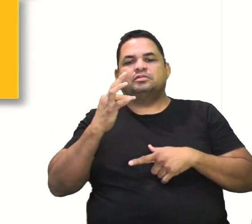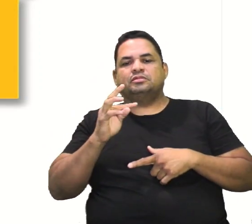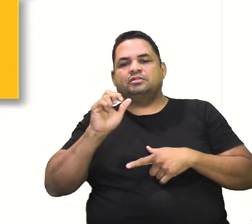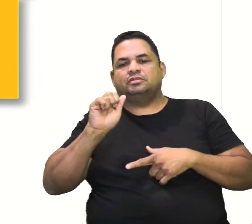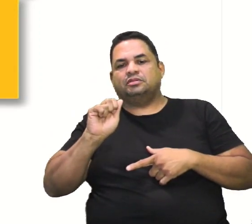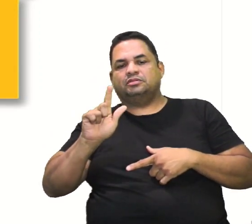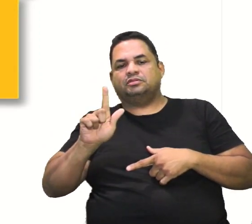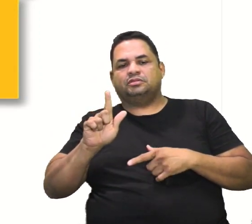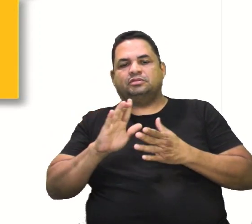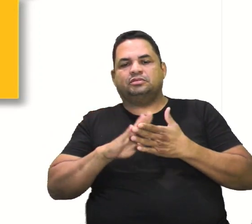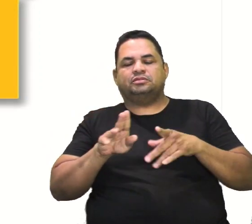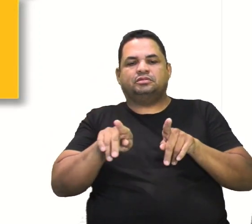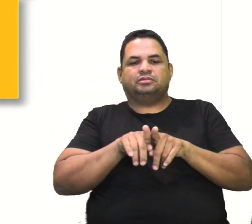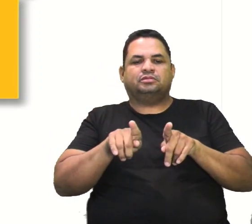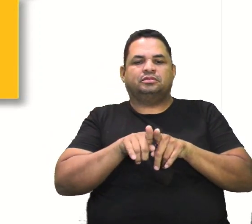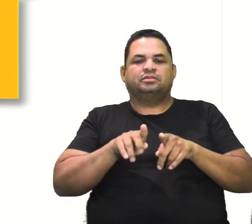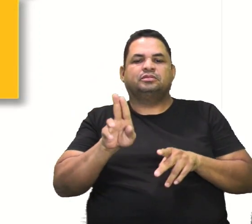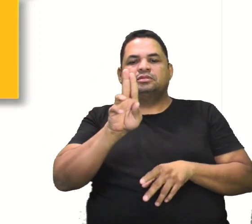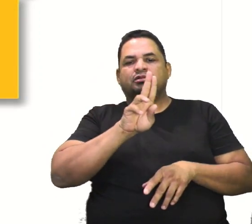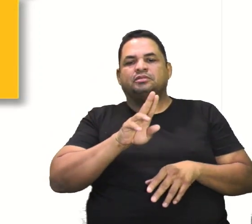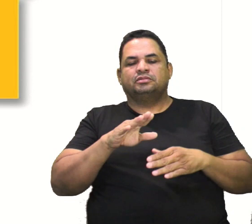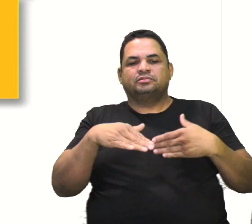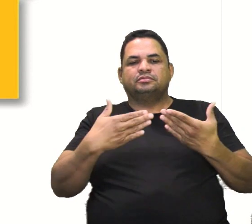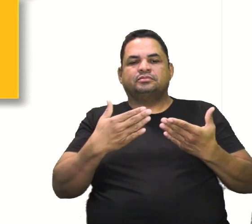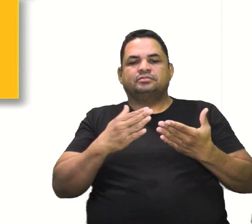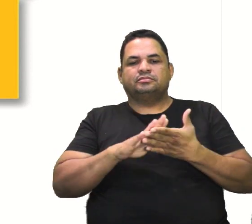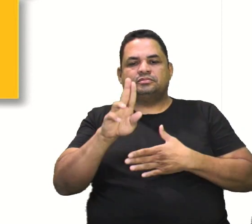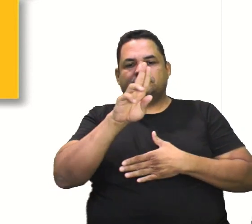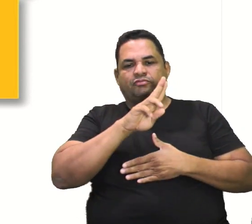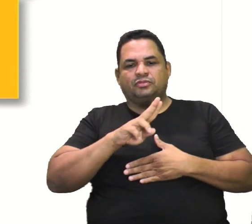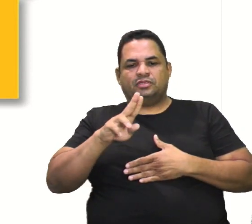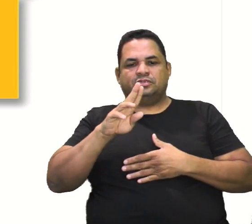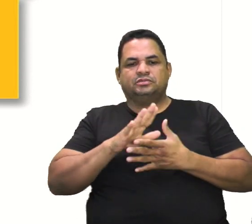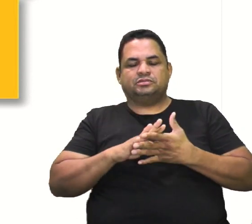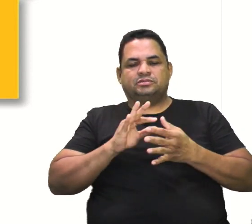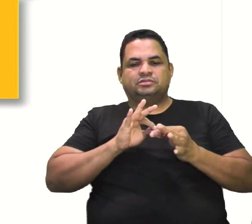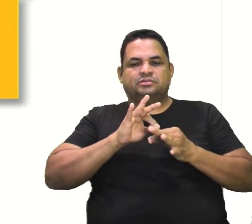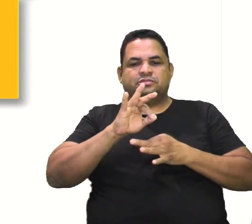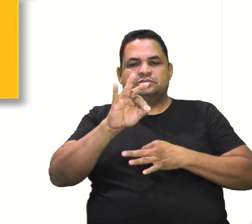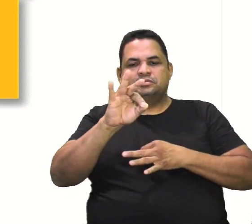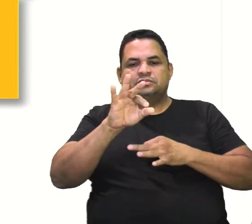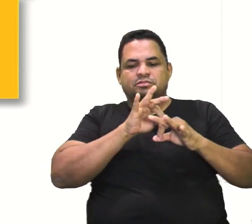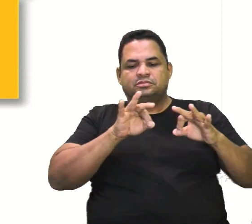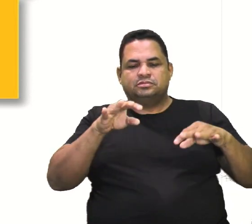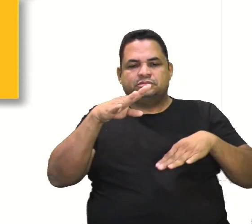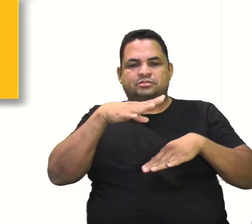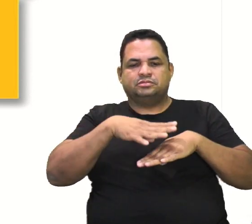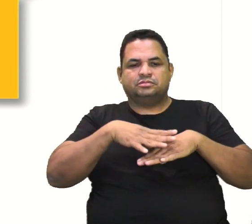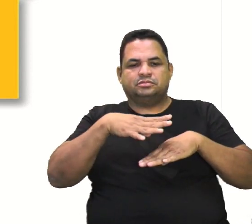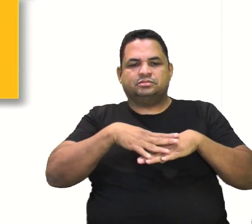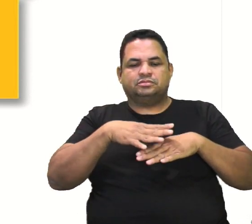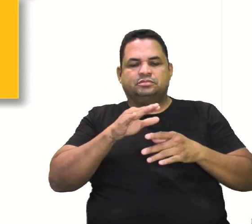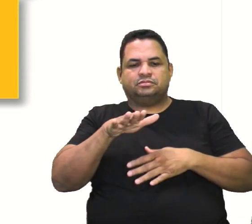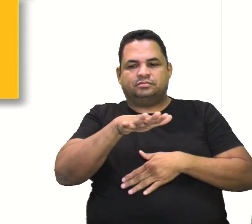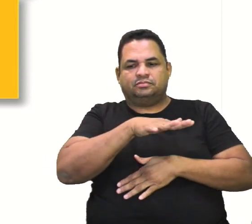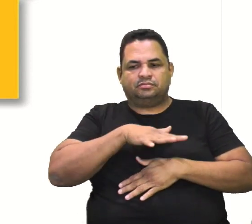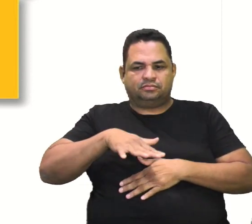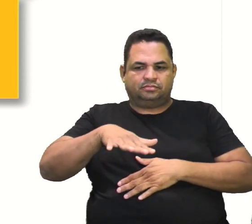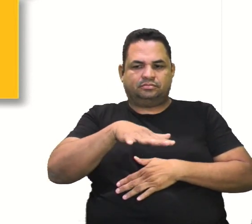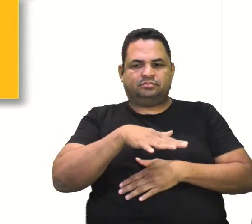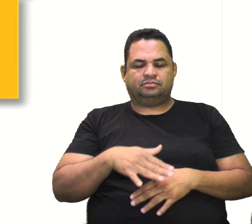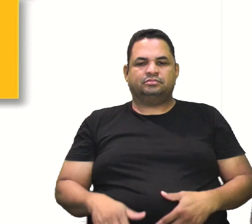né? E também aquilo que a gente acabou de falar para vocês, as aplicações, né? Juntamente com a